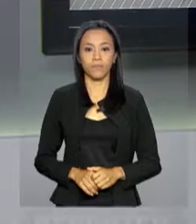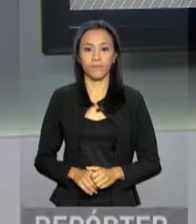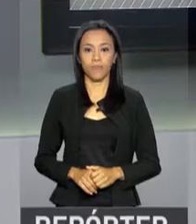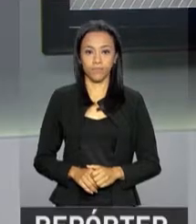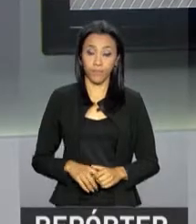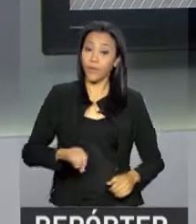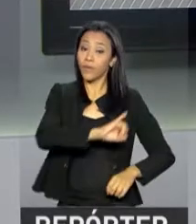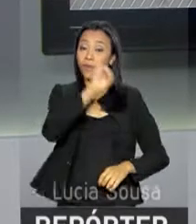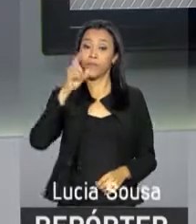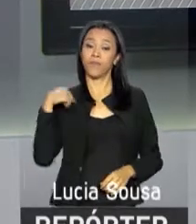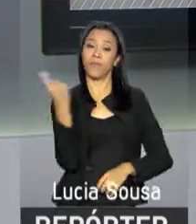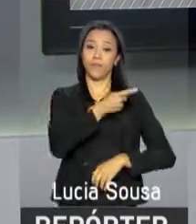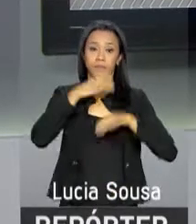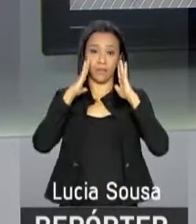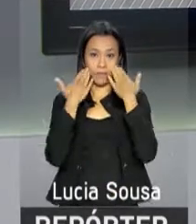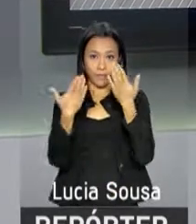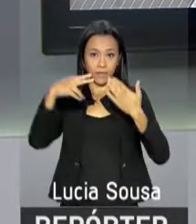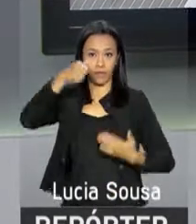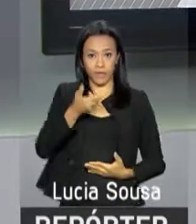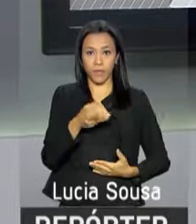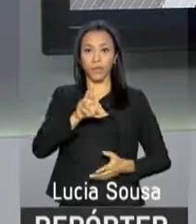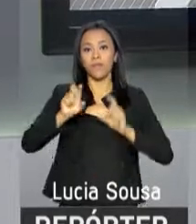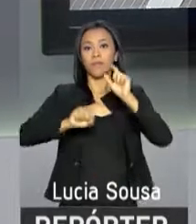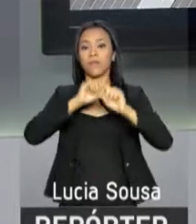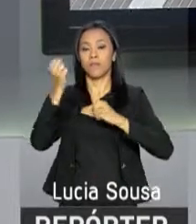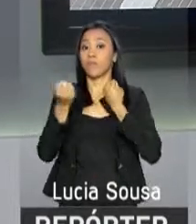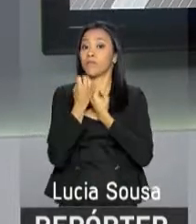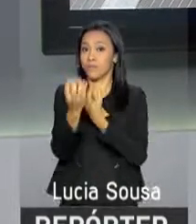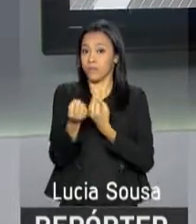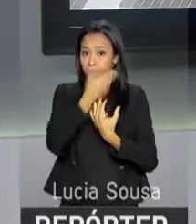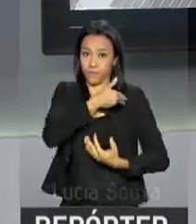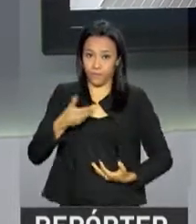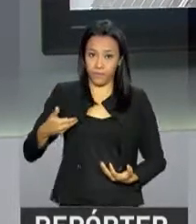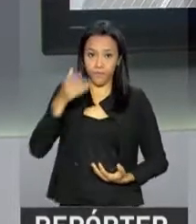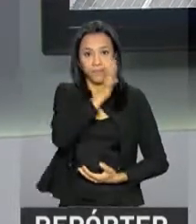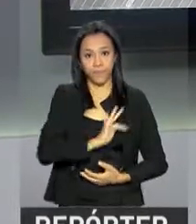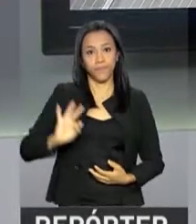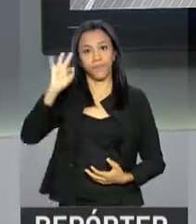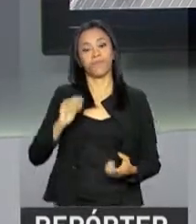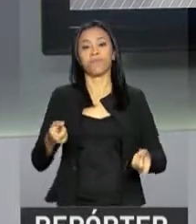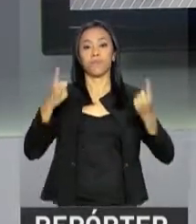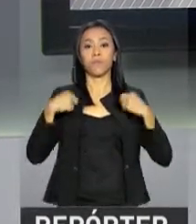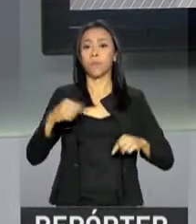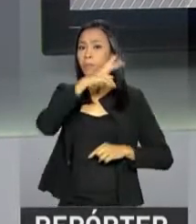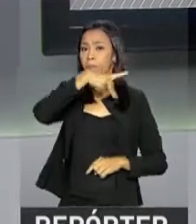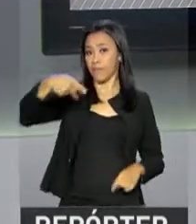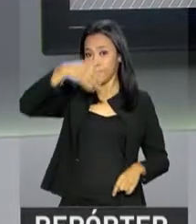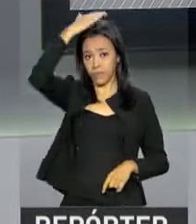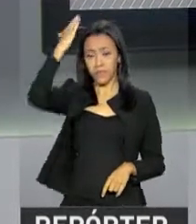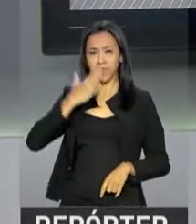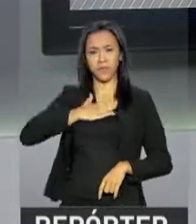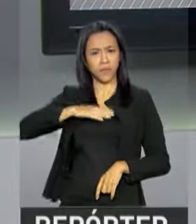lá estamos de volta com o repórter nbr notícias do governo federal o presidente michel temer recebe daqui a pouco o presidente